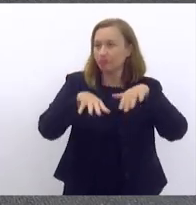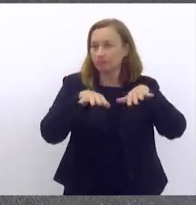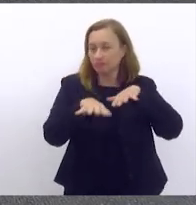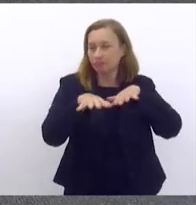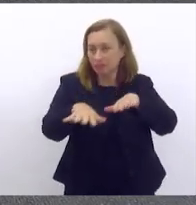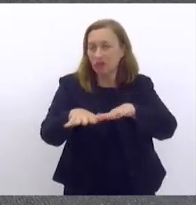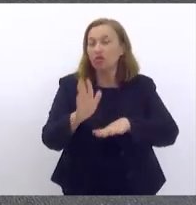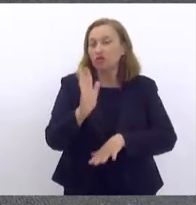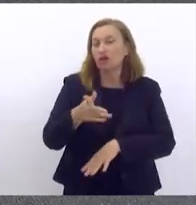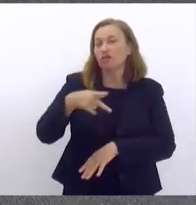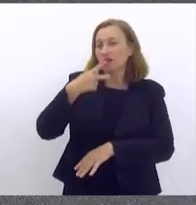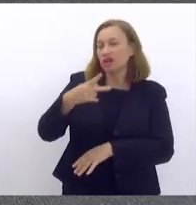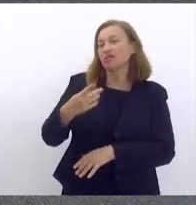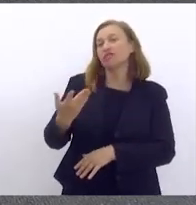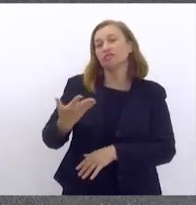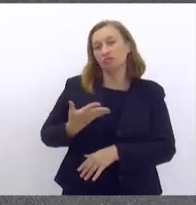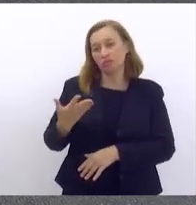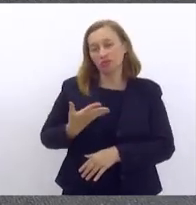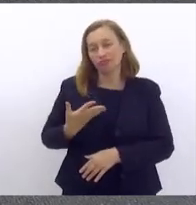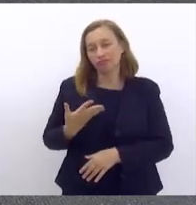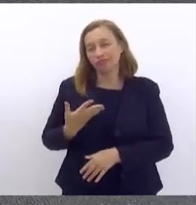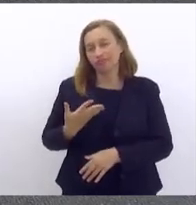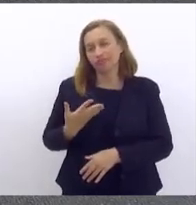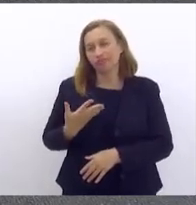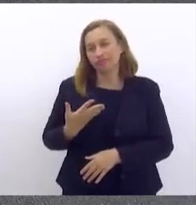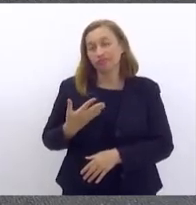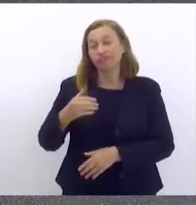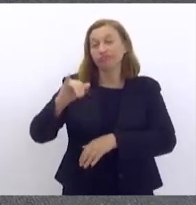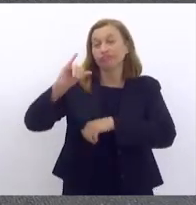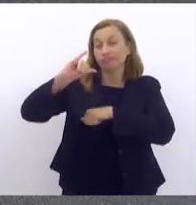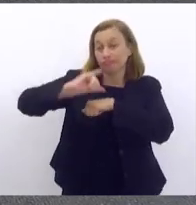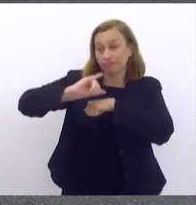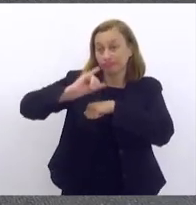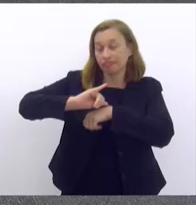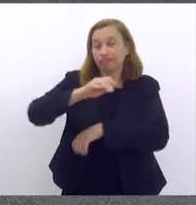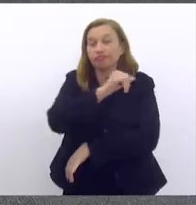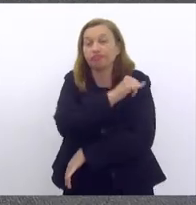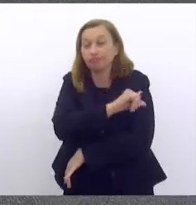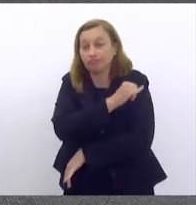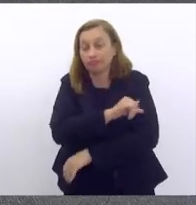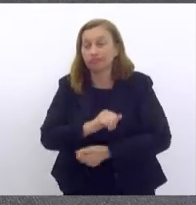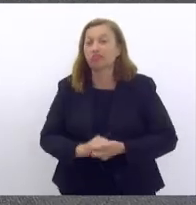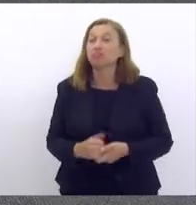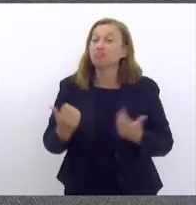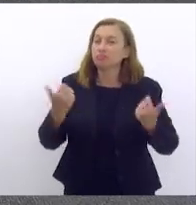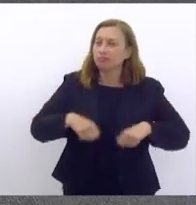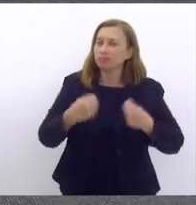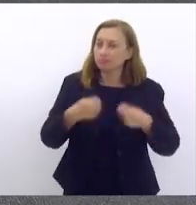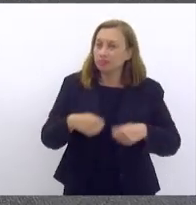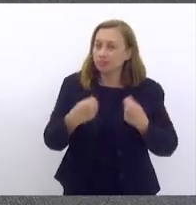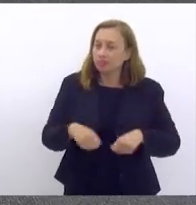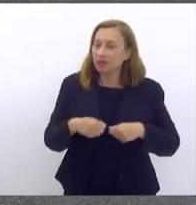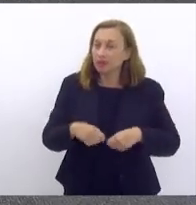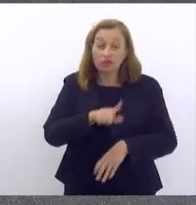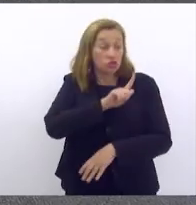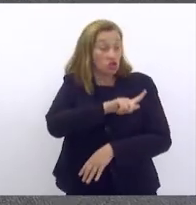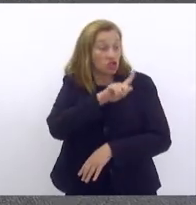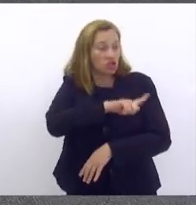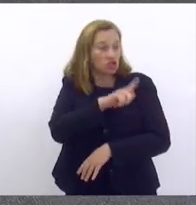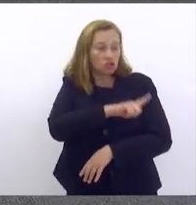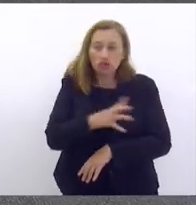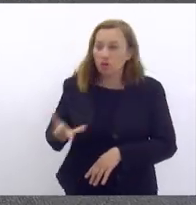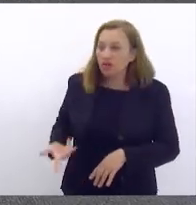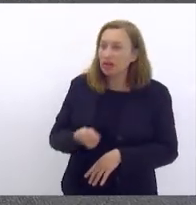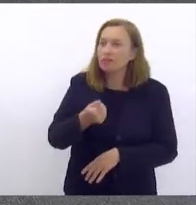eu já te falei várias vezes, meu amigo. A capital, o Rio de Janeiro, precisa de um choque de gestão. Precisa de